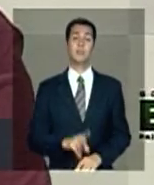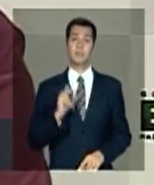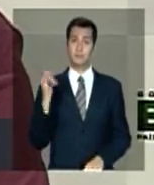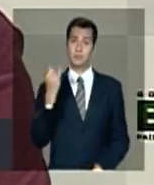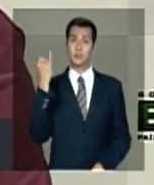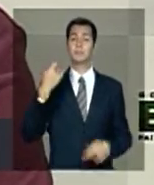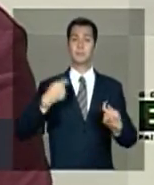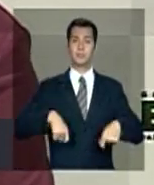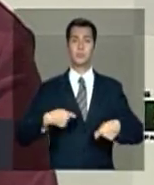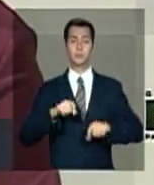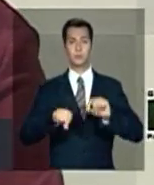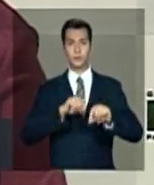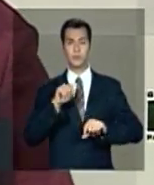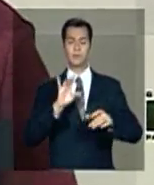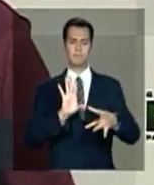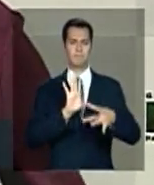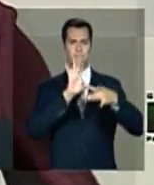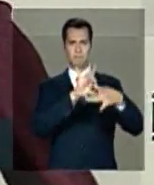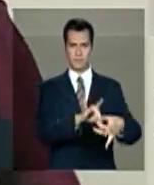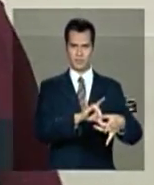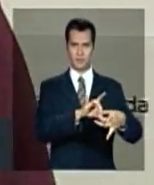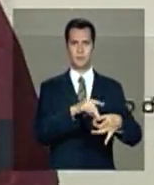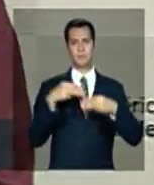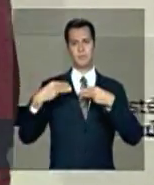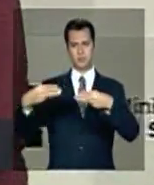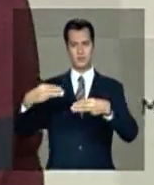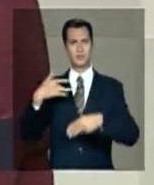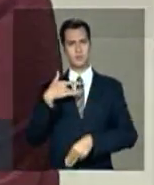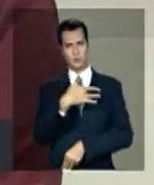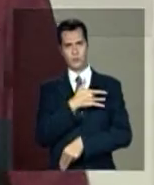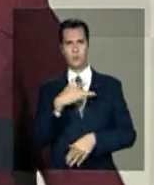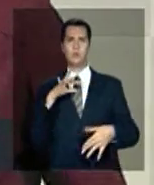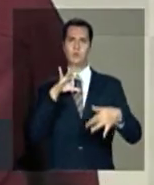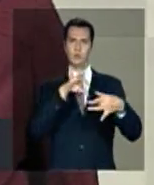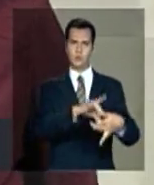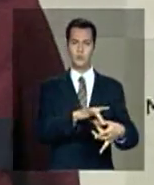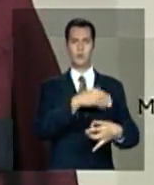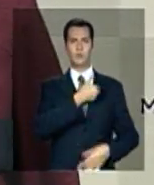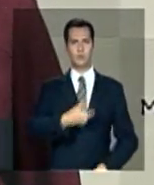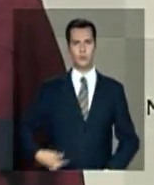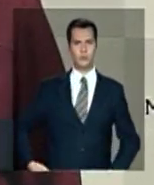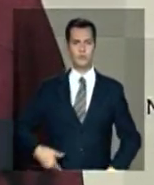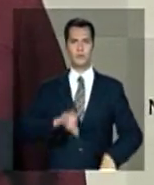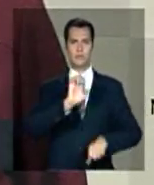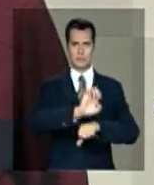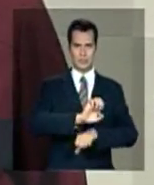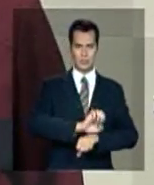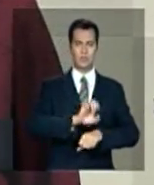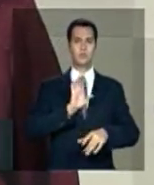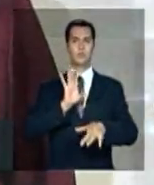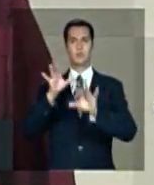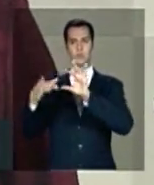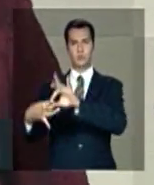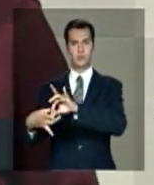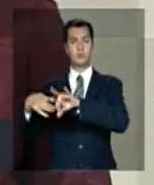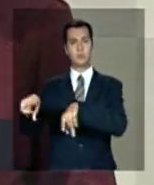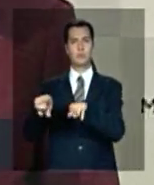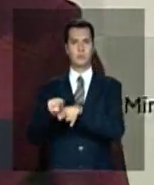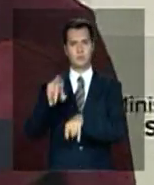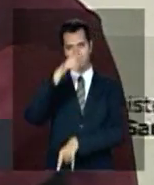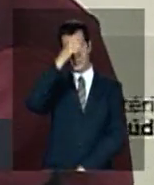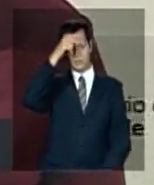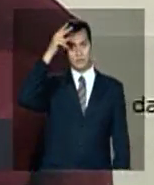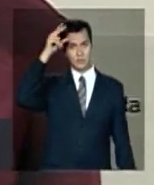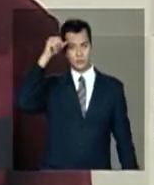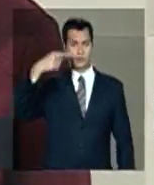contar com essa parceria EA do Ministério da Saúde o governo do estado e as prefeituras